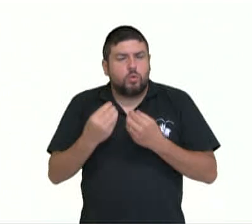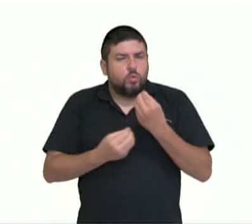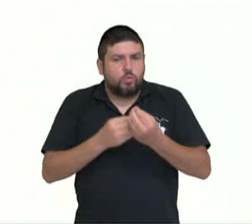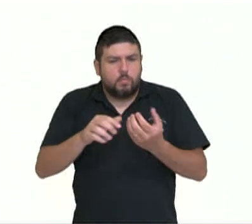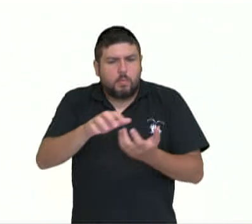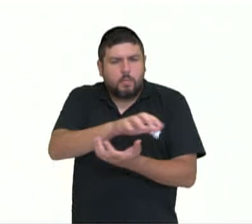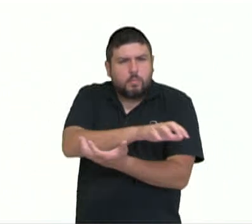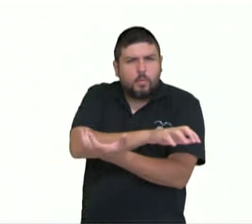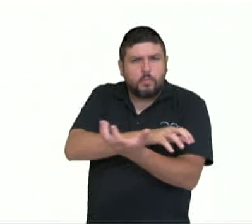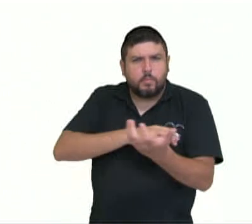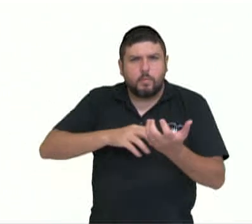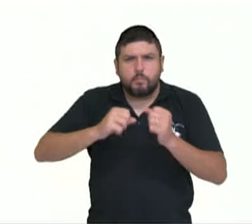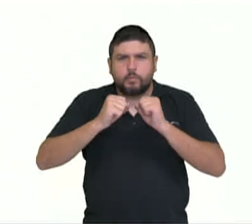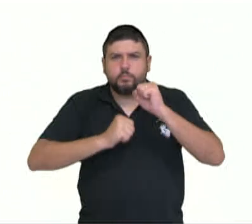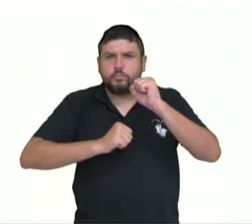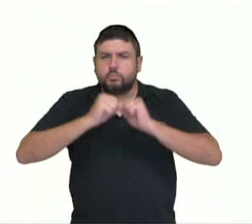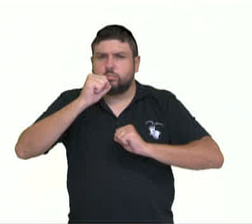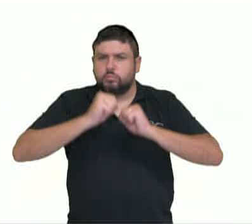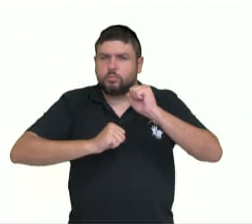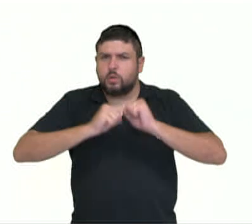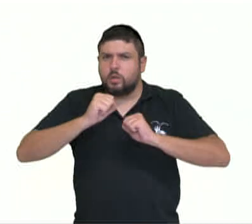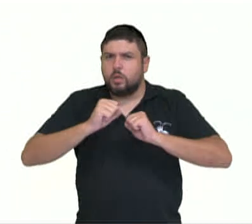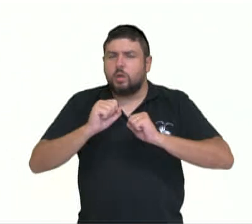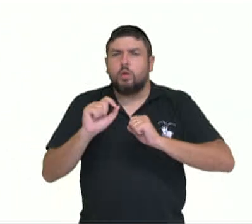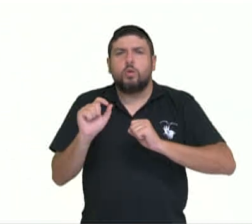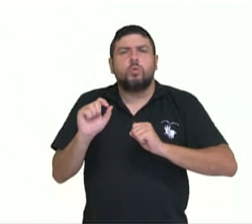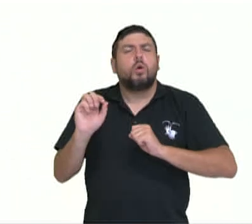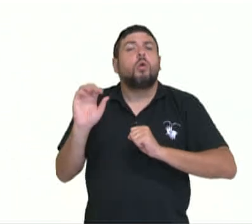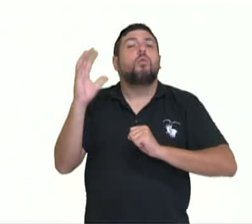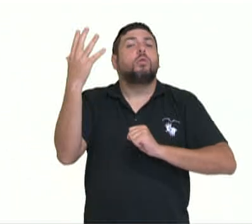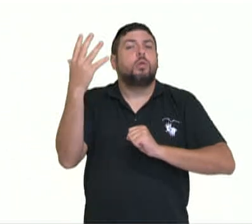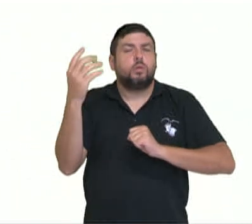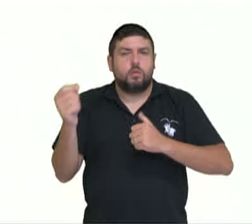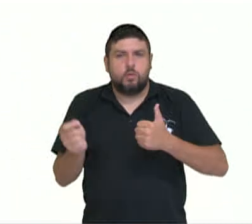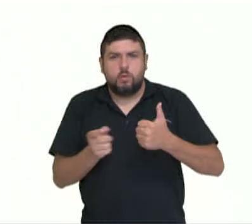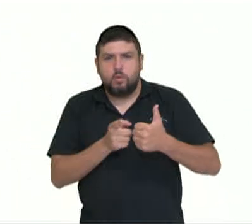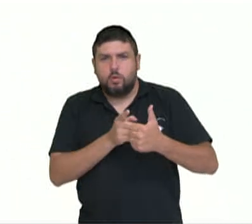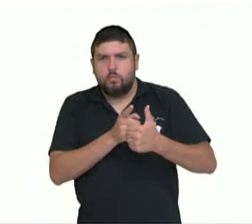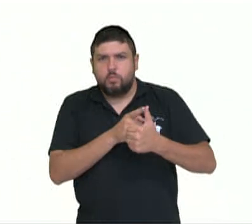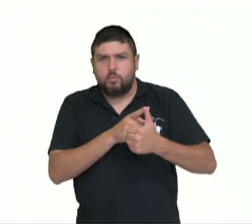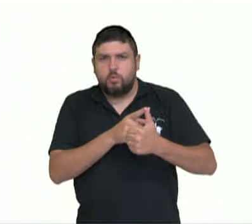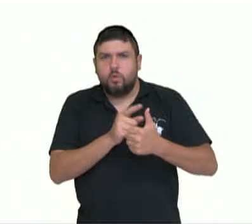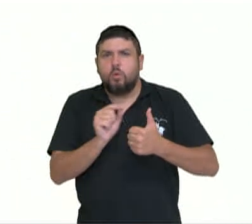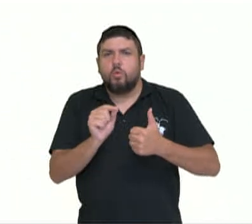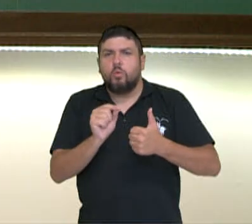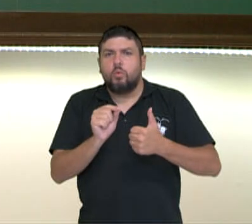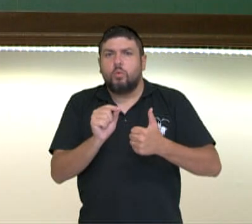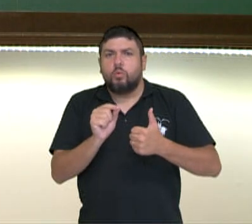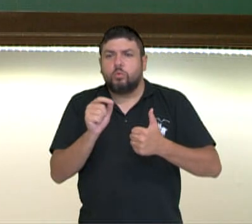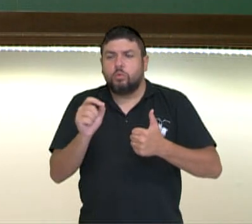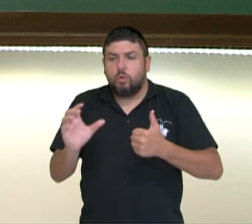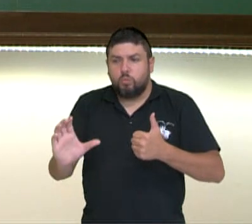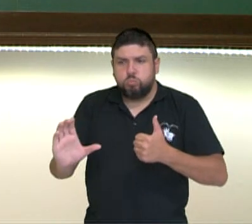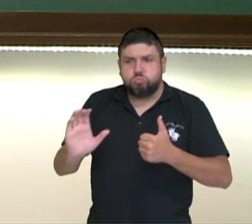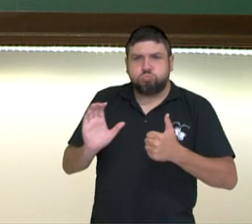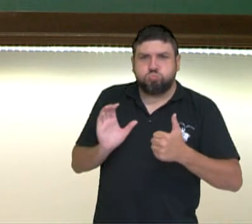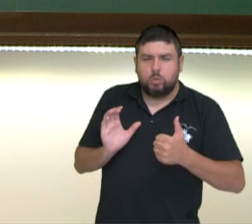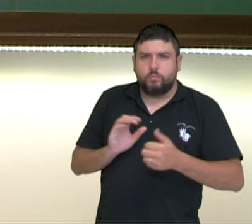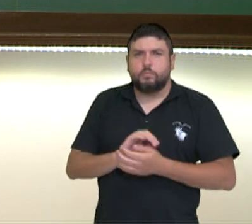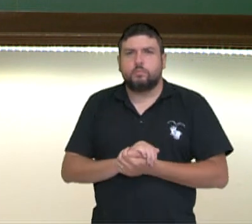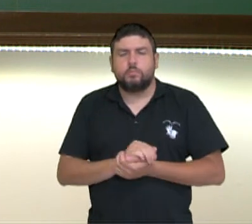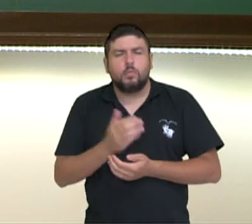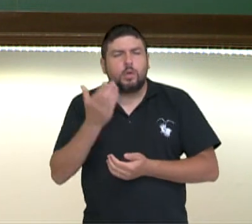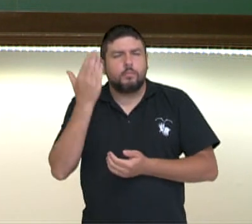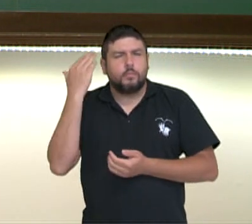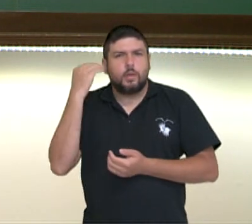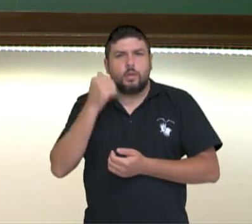nós podemos citar uma delas agora, que é o acúmulo de capital. Durante o reinado da Rainha Elizabeth